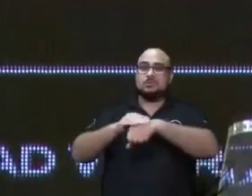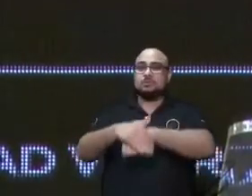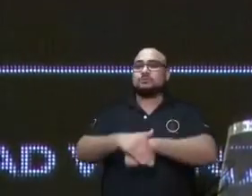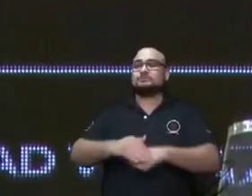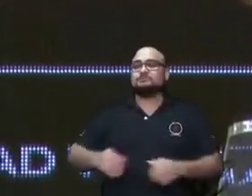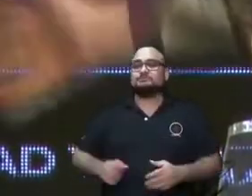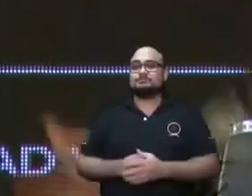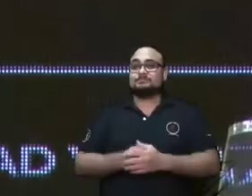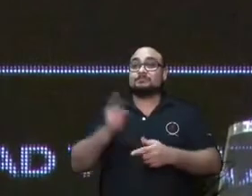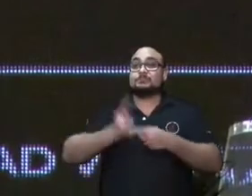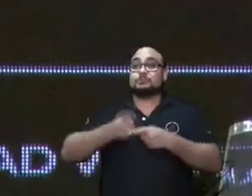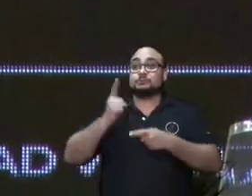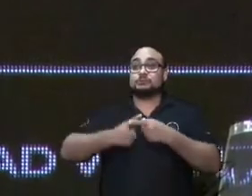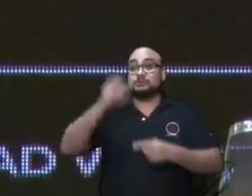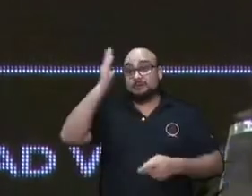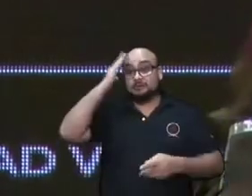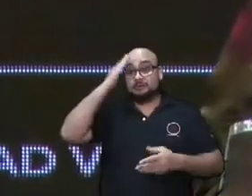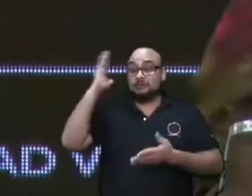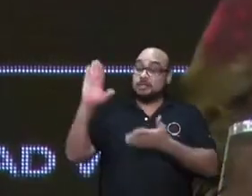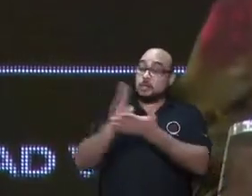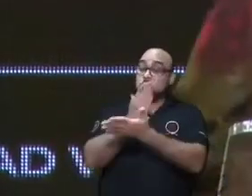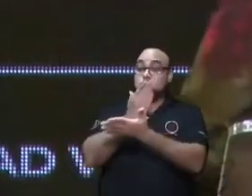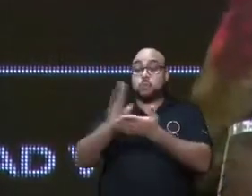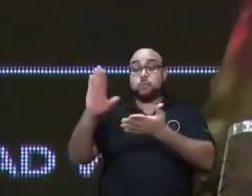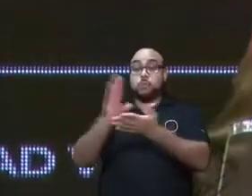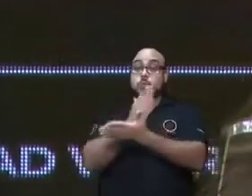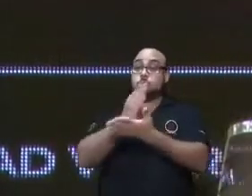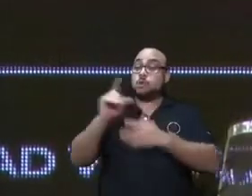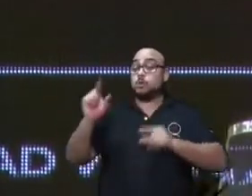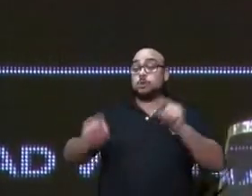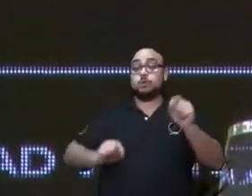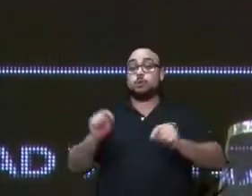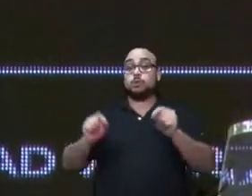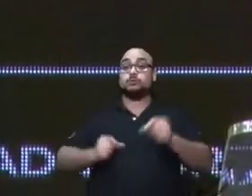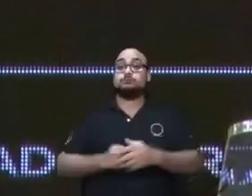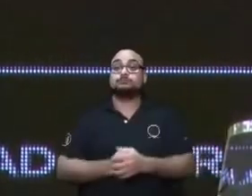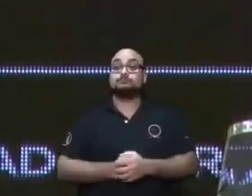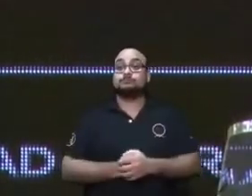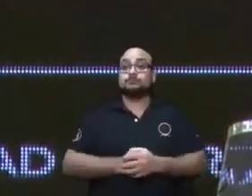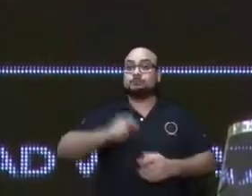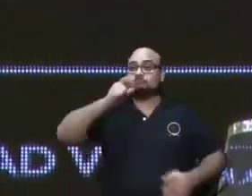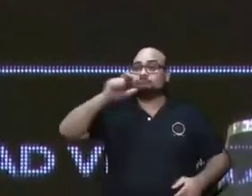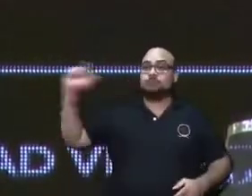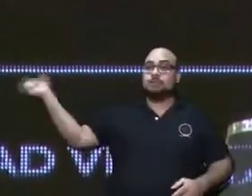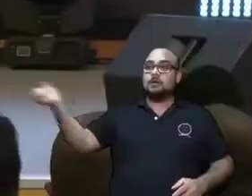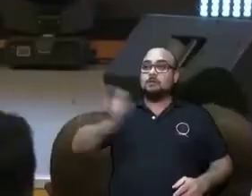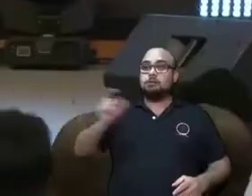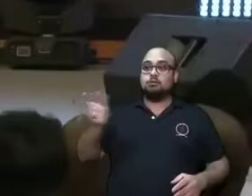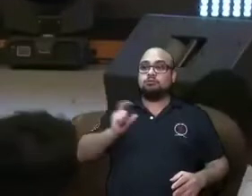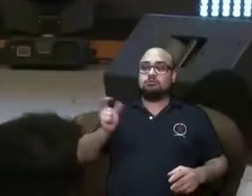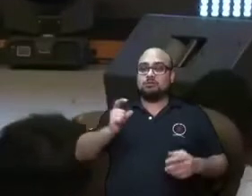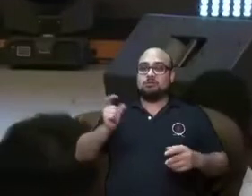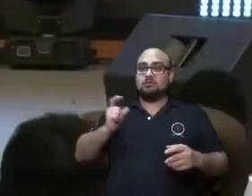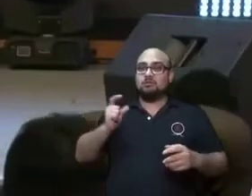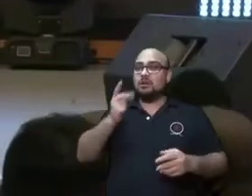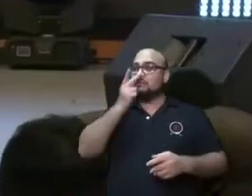porque eu sei que alguns deles ouviram palavras que seguraram o calcanhar,